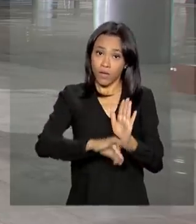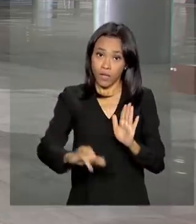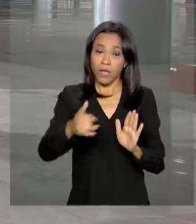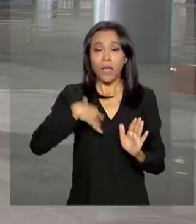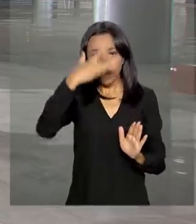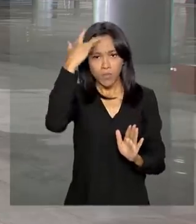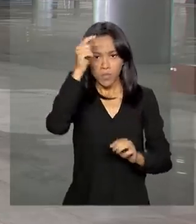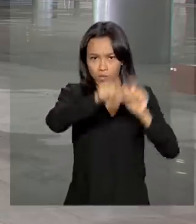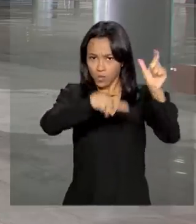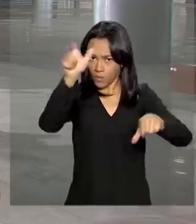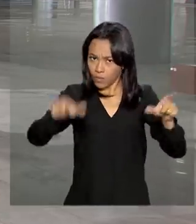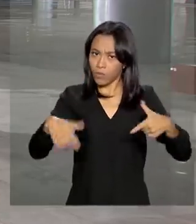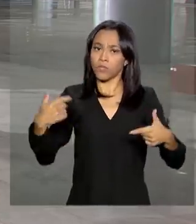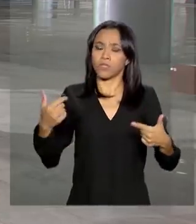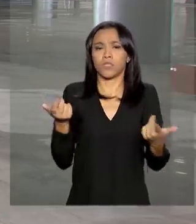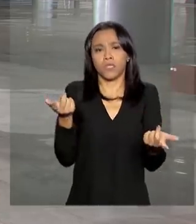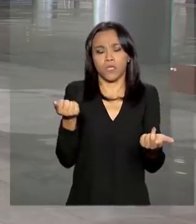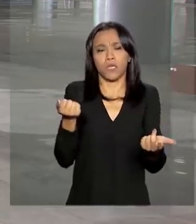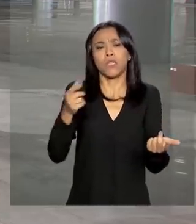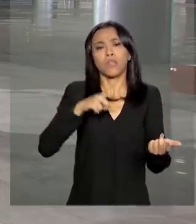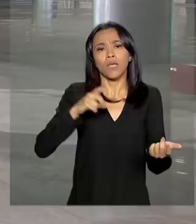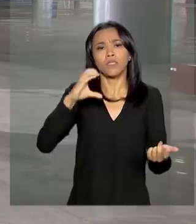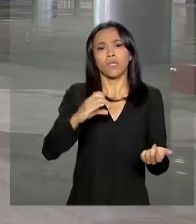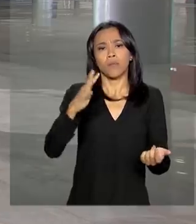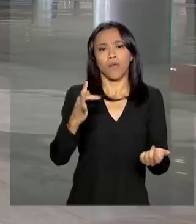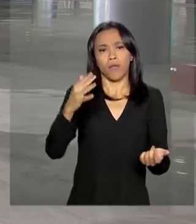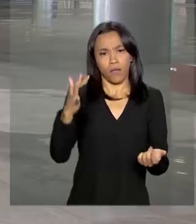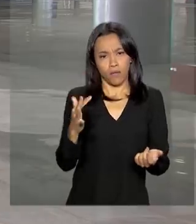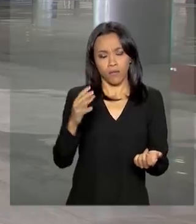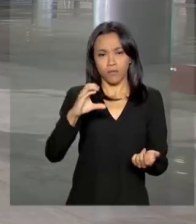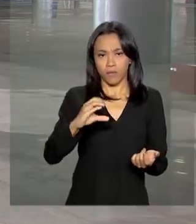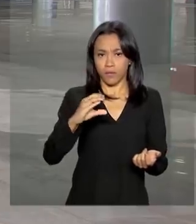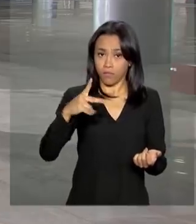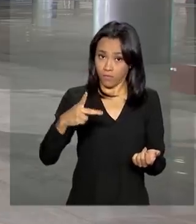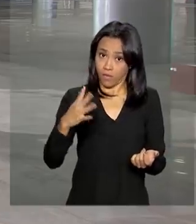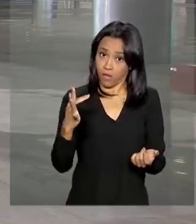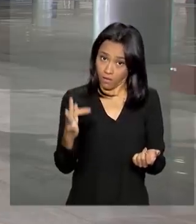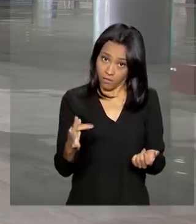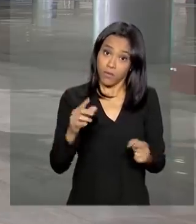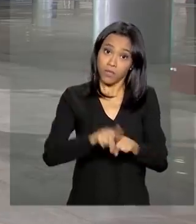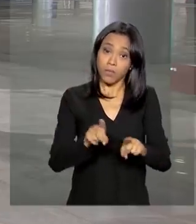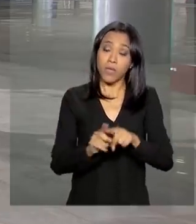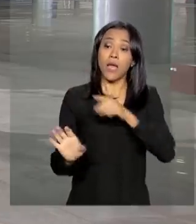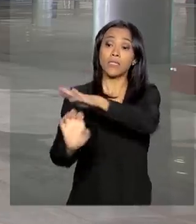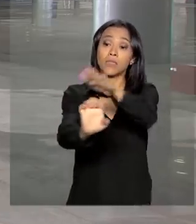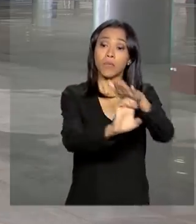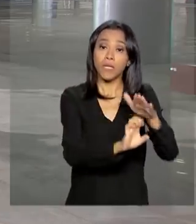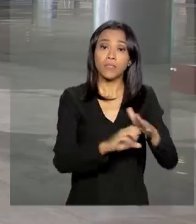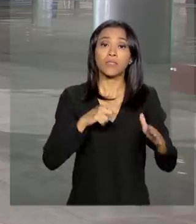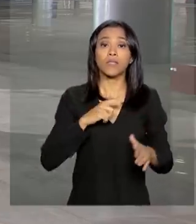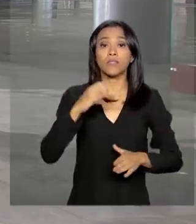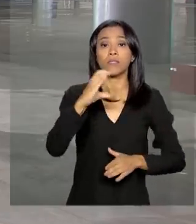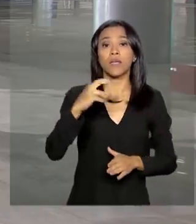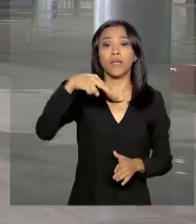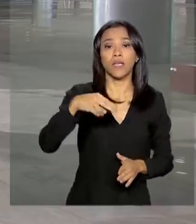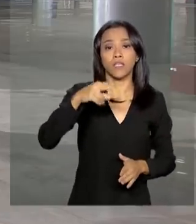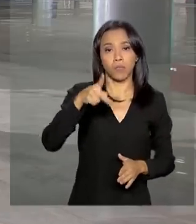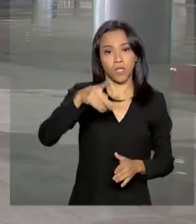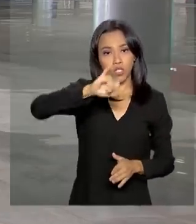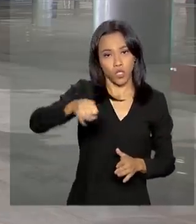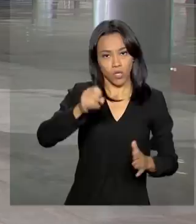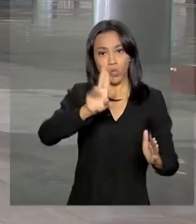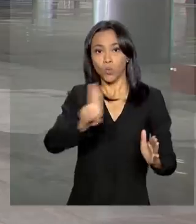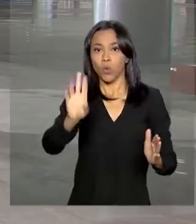os consumidores brasileiros que possuem CPF ativo e as empresas inscritas no CNPJ passam a fazer parte do